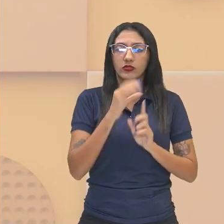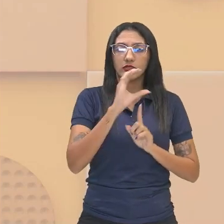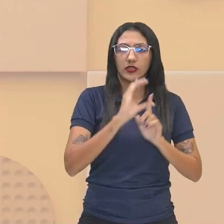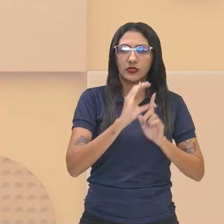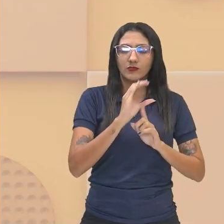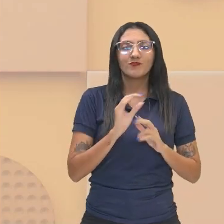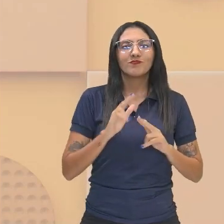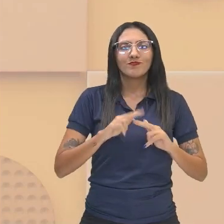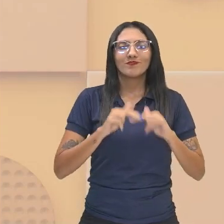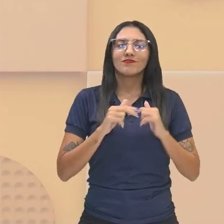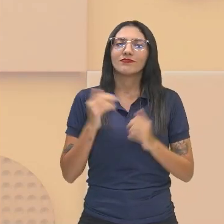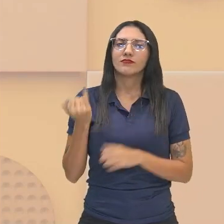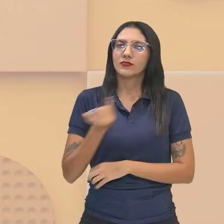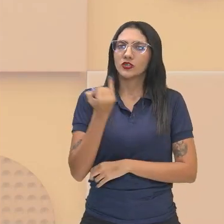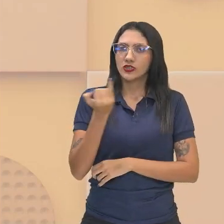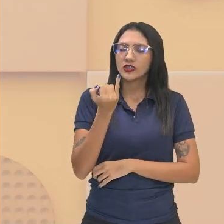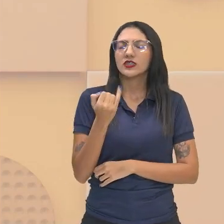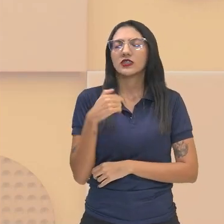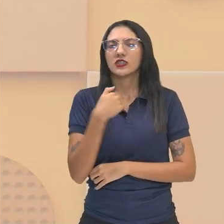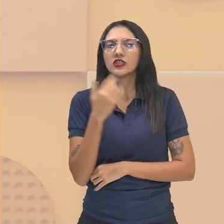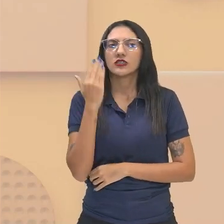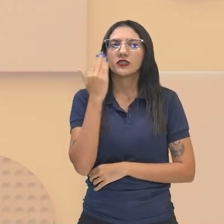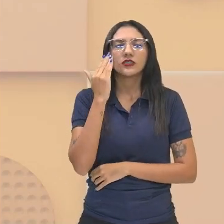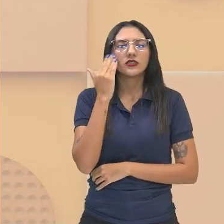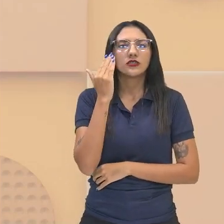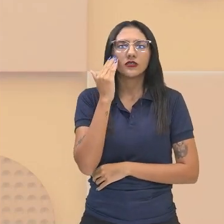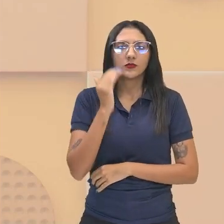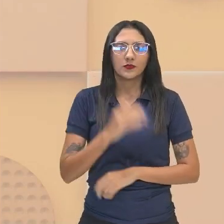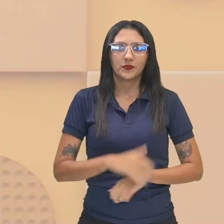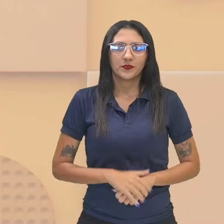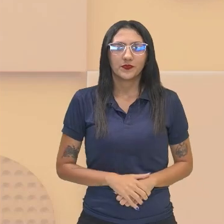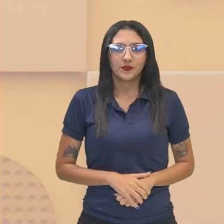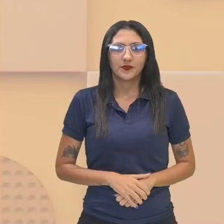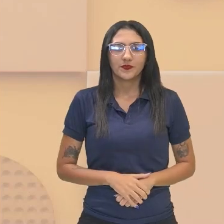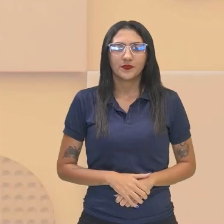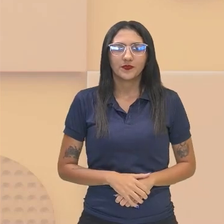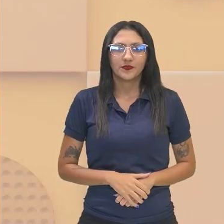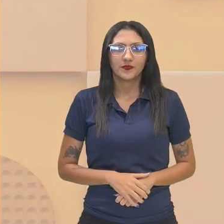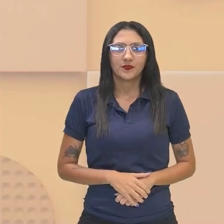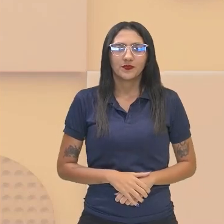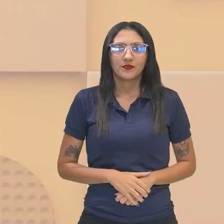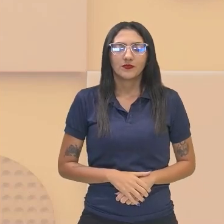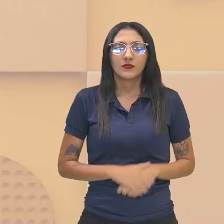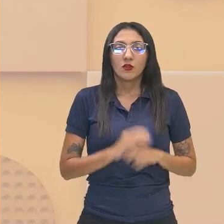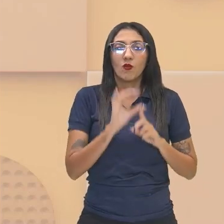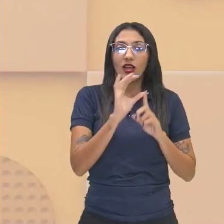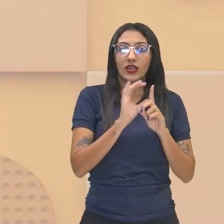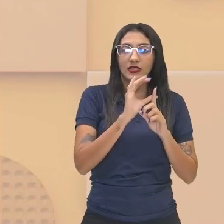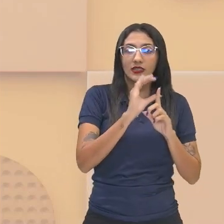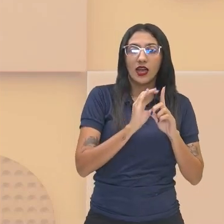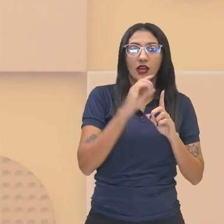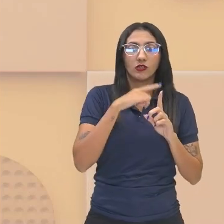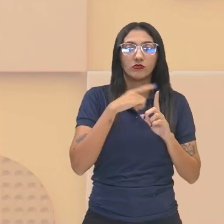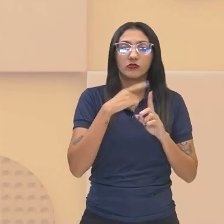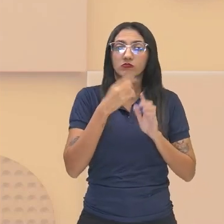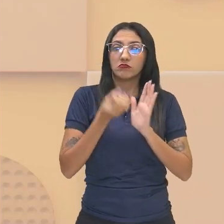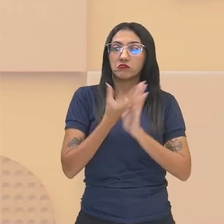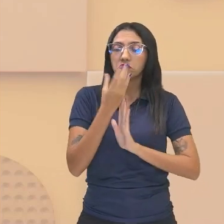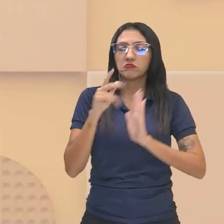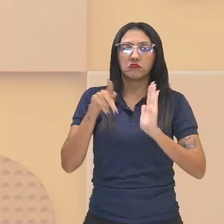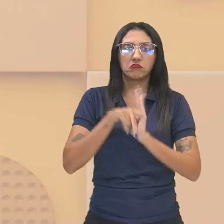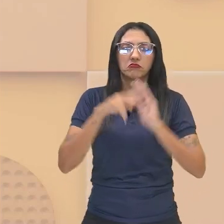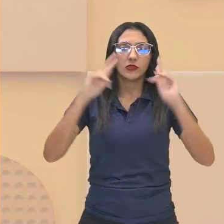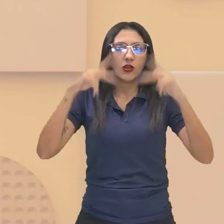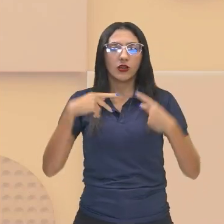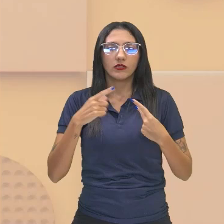importância da gente, novamente, eu falar para vocês do quê, né? Que o calendário, o relógio, são invenções, então, do homem para ele